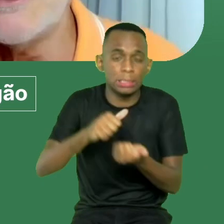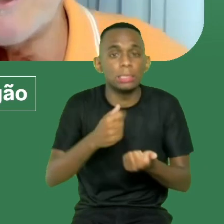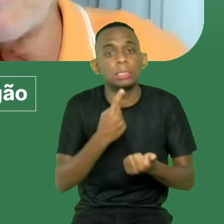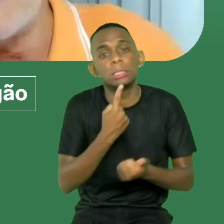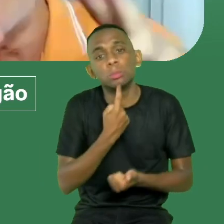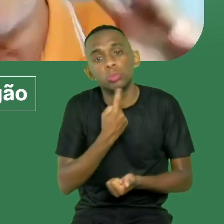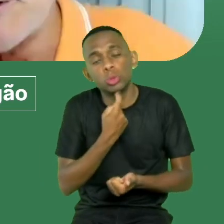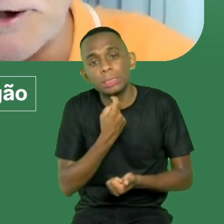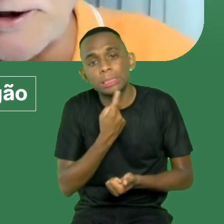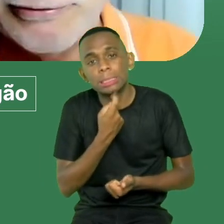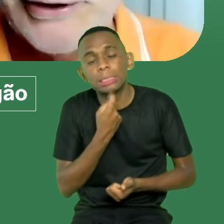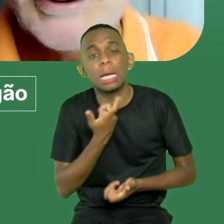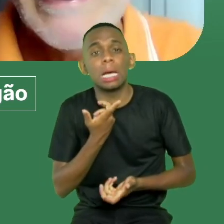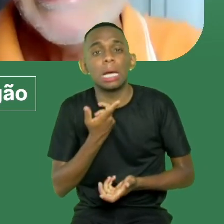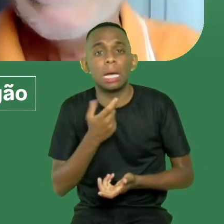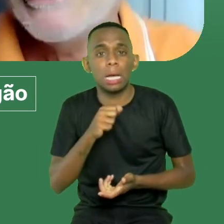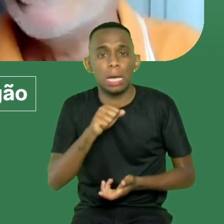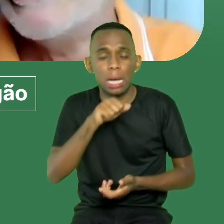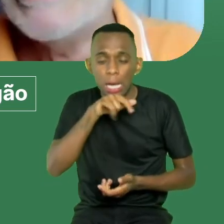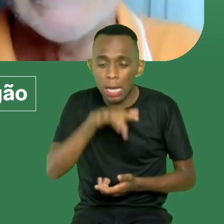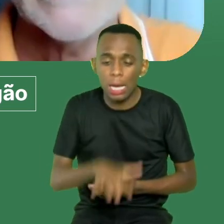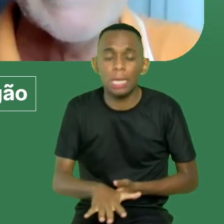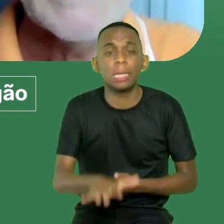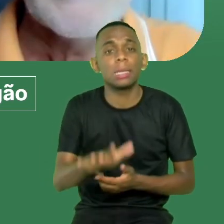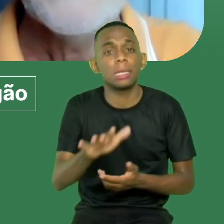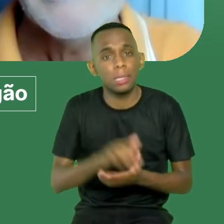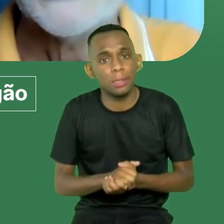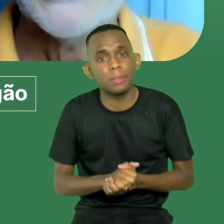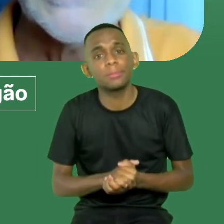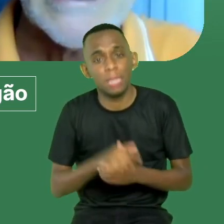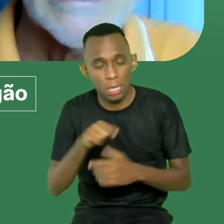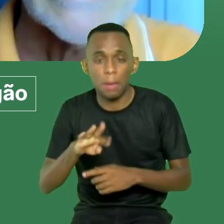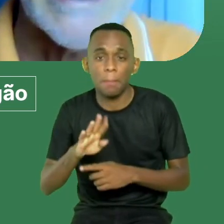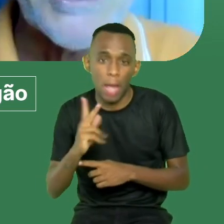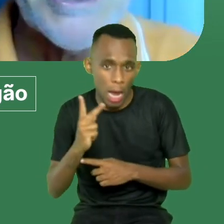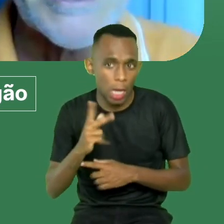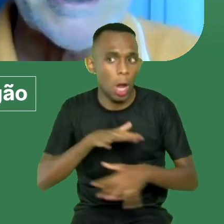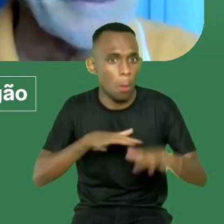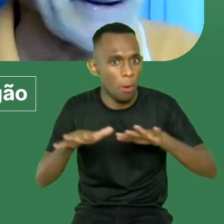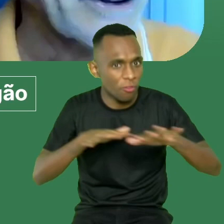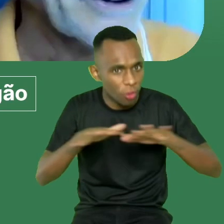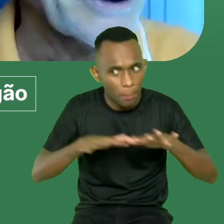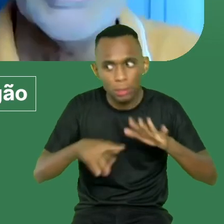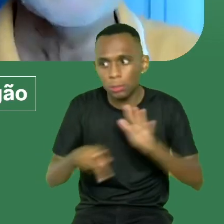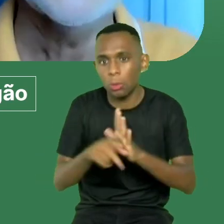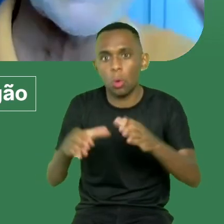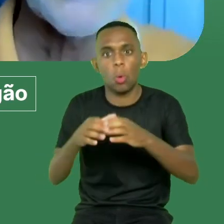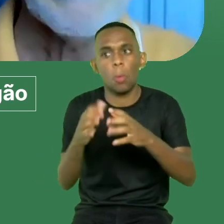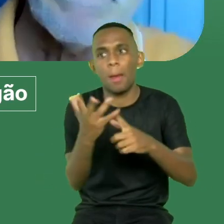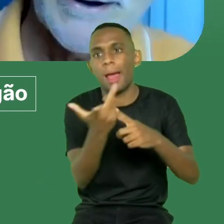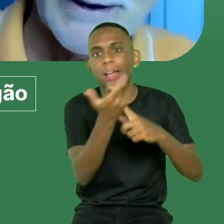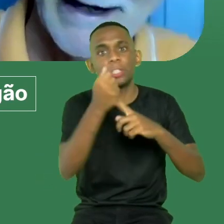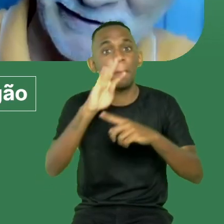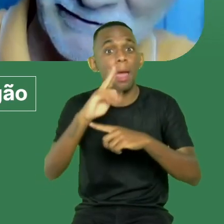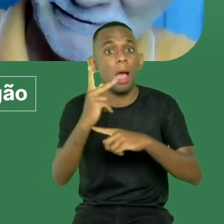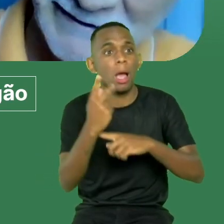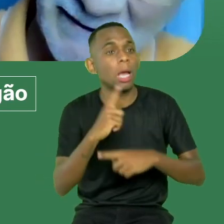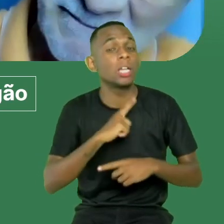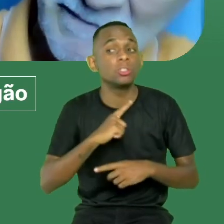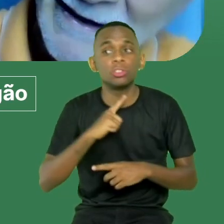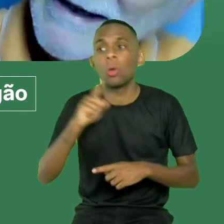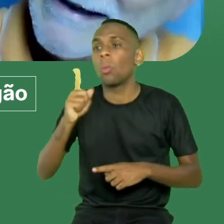Belo Horizonte inteiro fez uma pontinha no filme, né? Foi um filme que movimentou toda a classe artística de Belo Horizonte, todo mundo tinha um papel